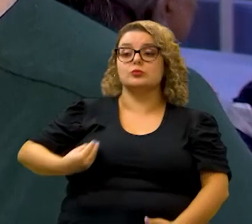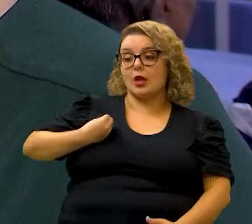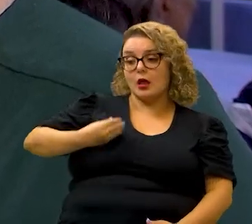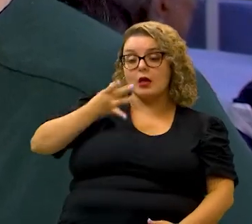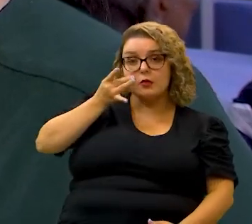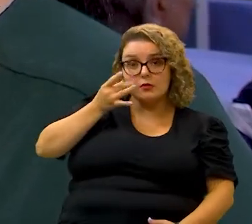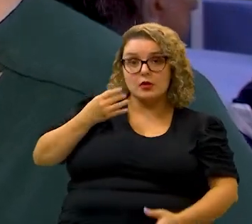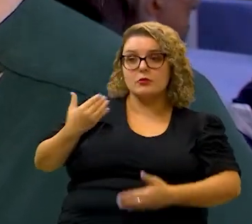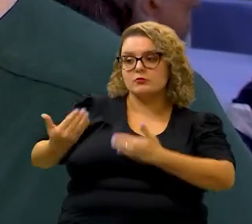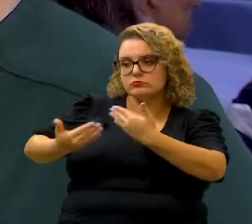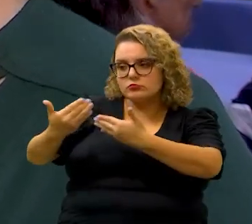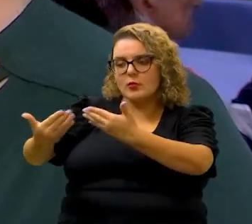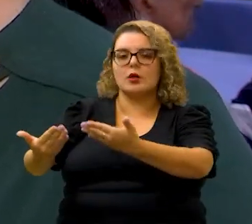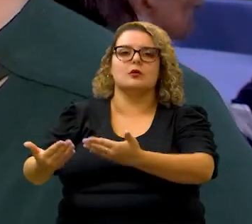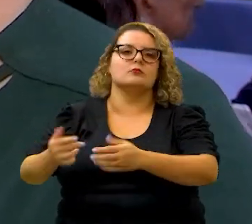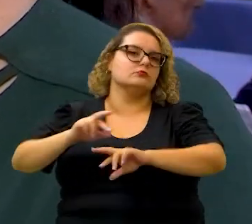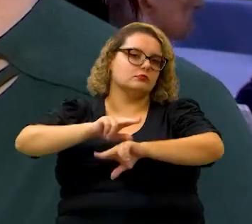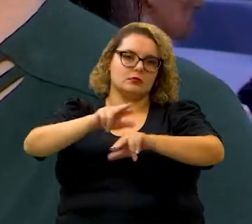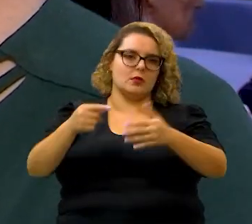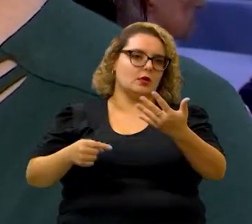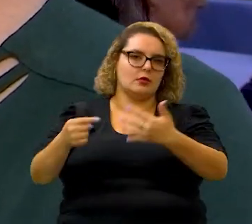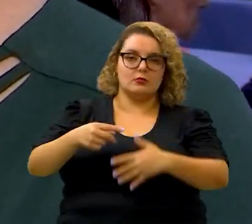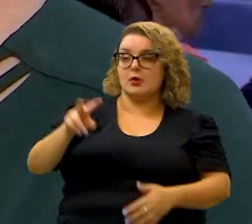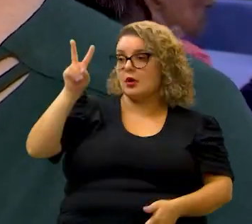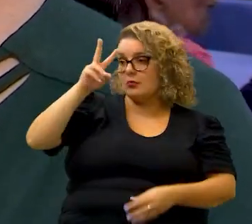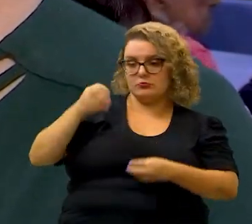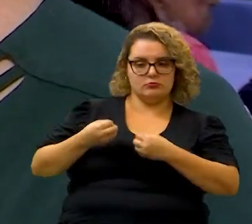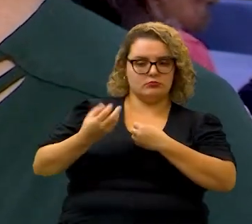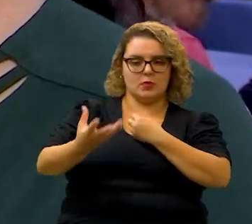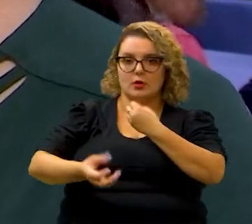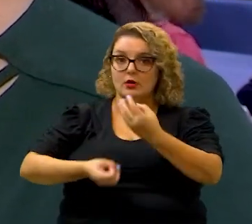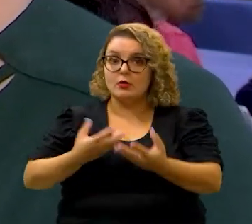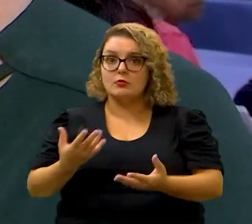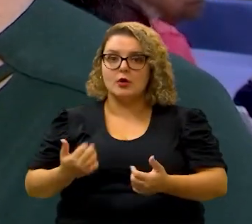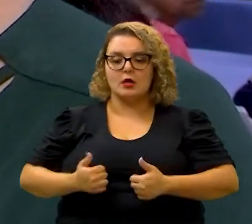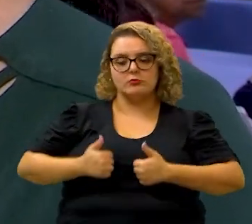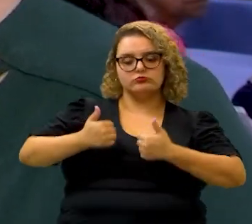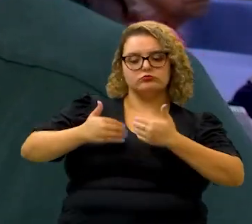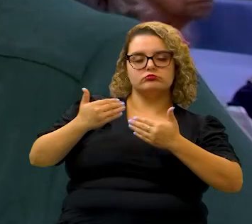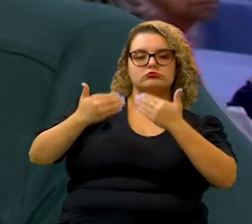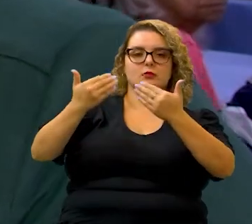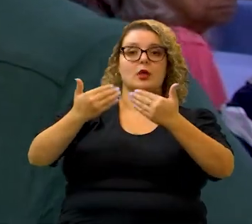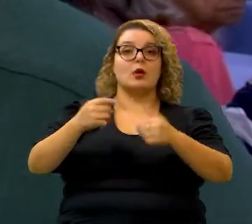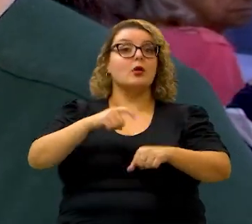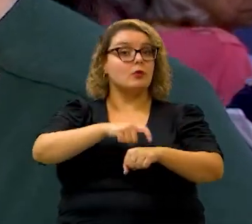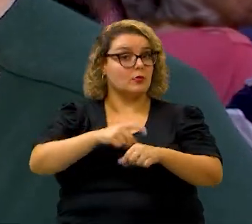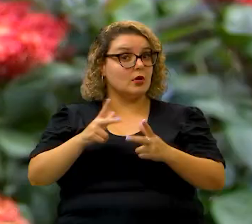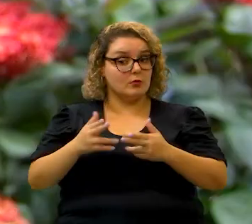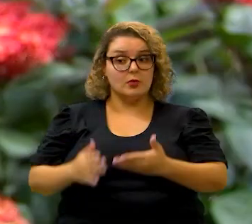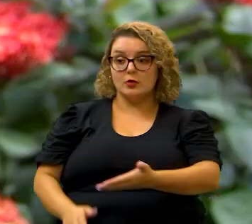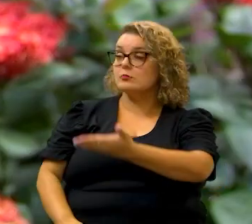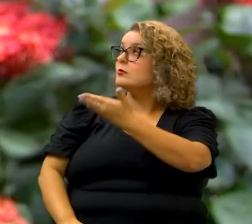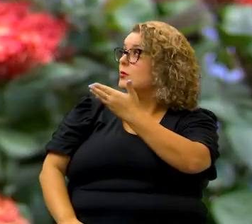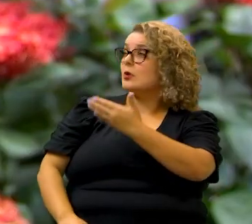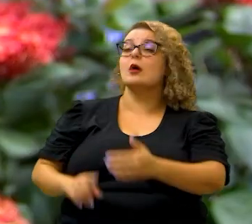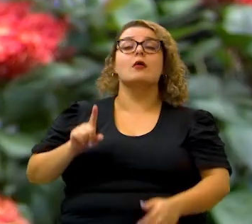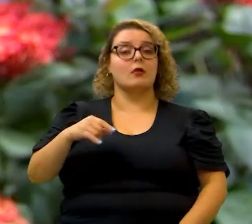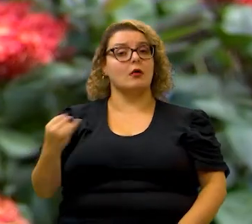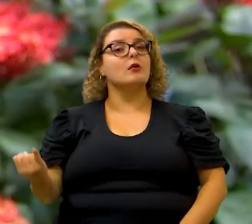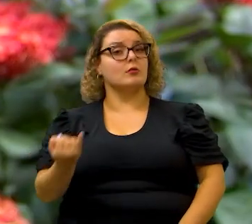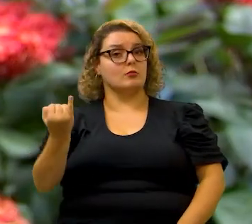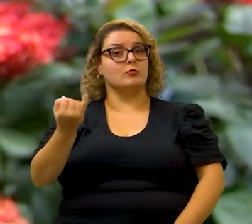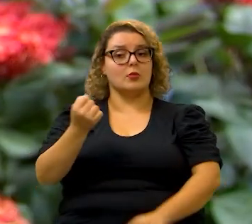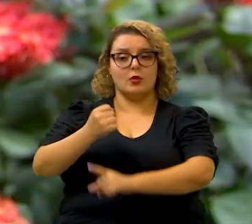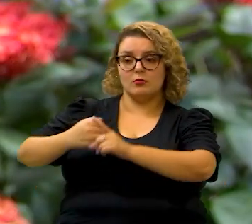vivência, eles acabam trabalhando várias questões, né? Então, eles trazem histórias, trabalham autoestima. Momentos assim